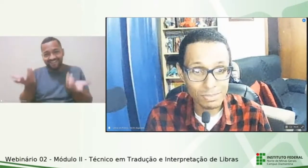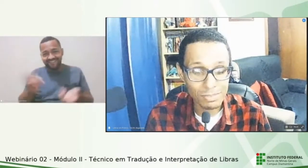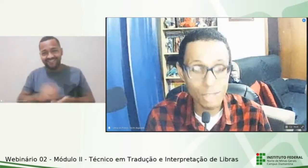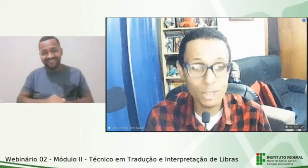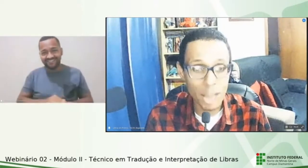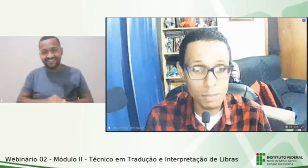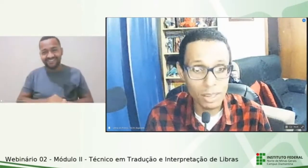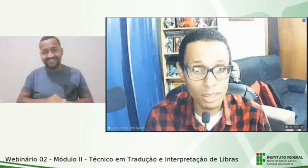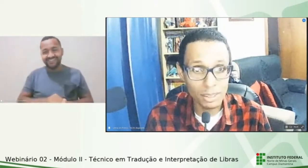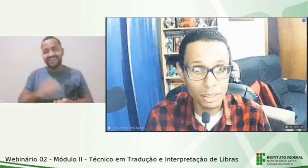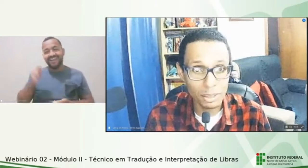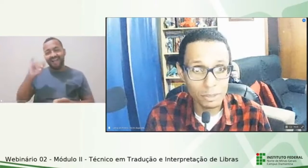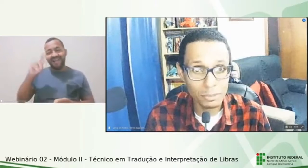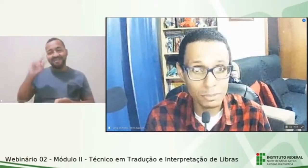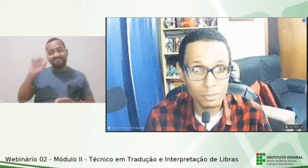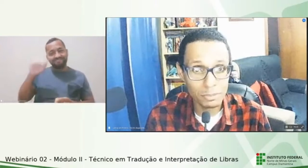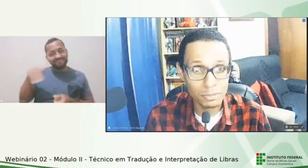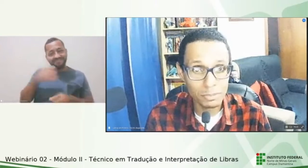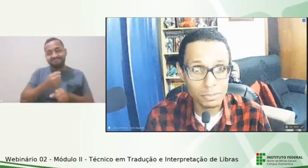E o de aipim?